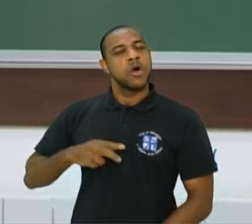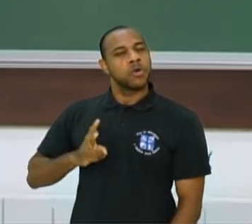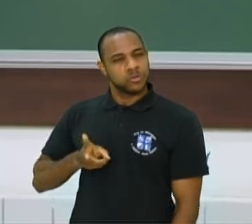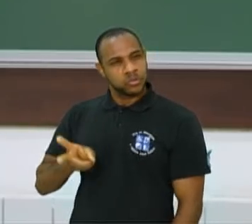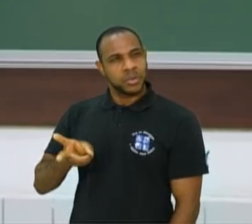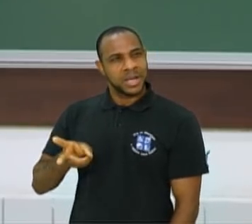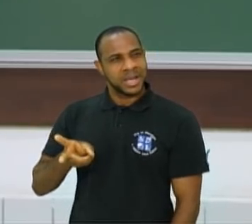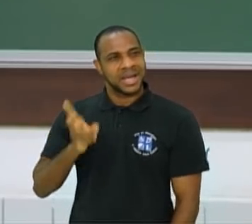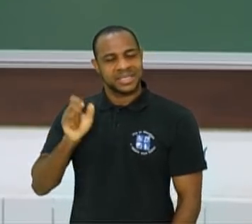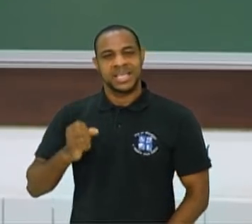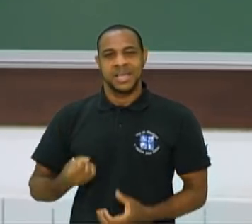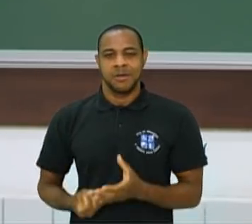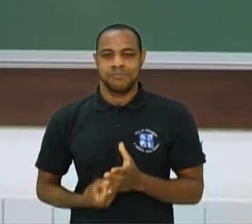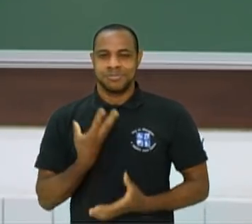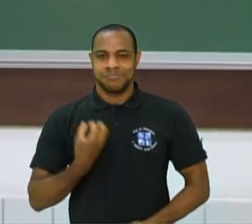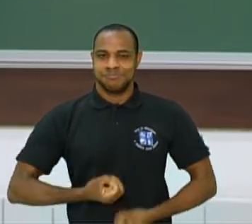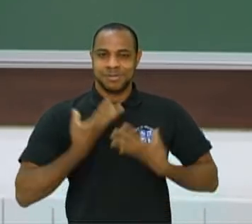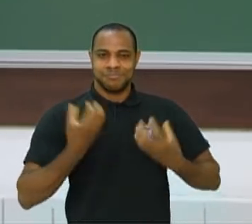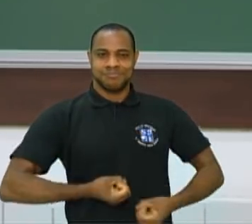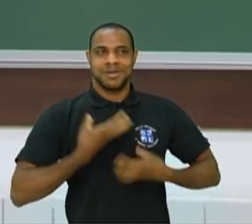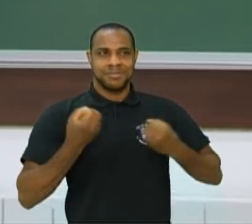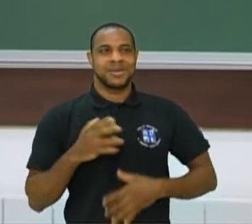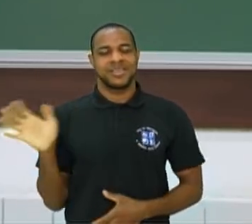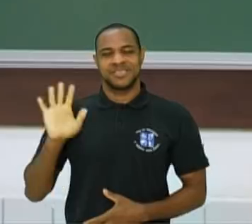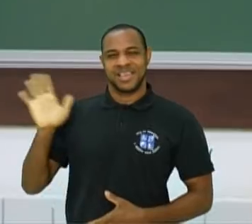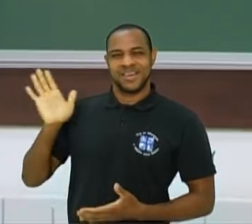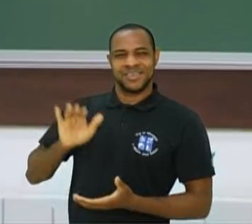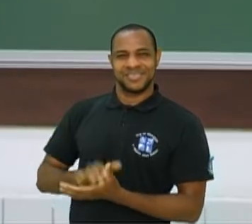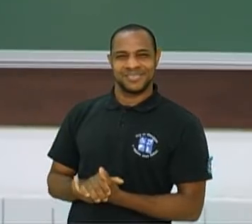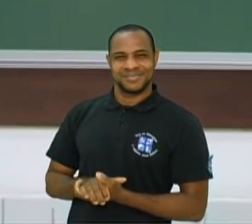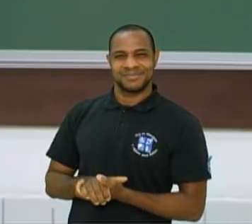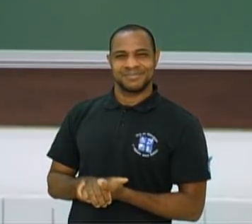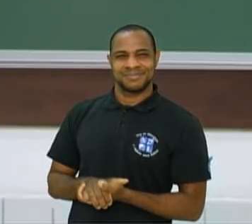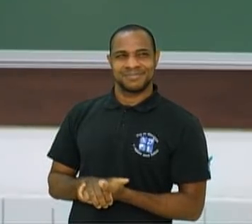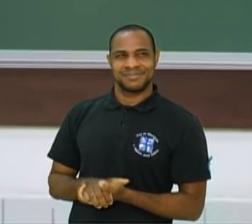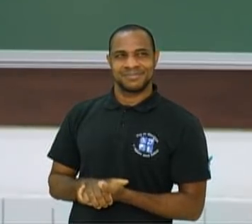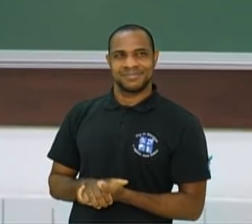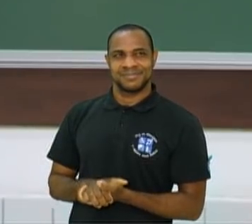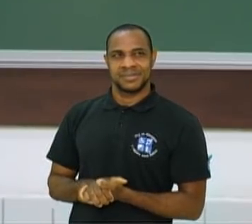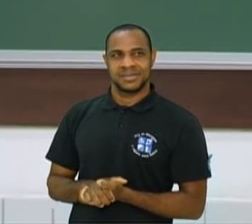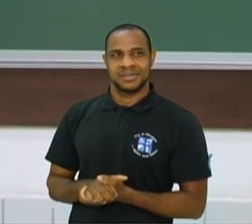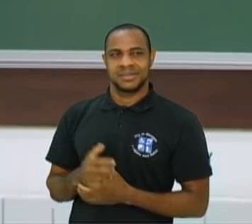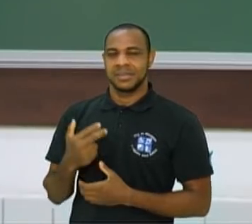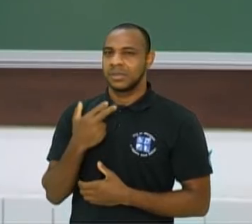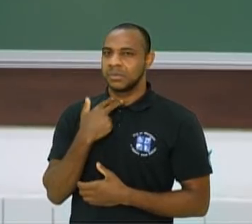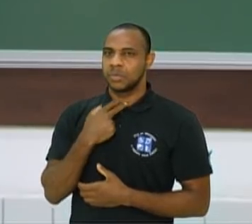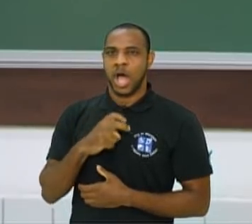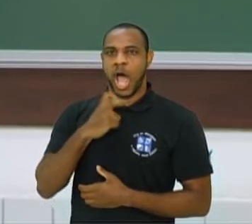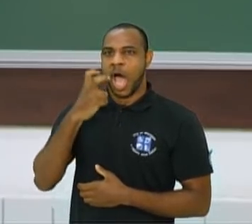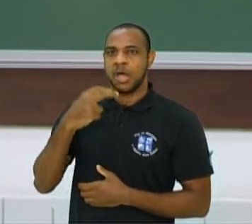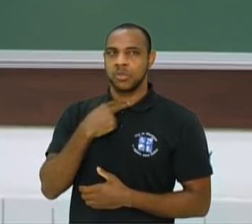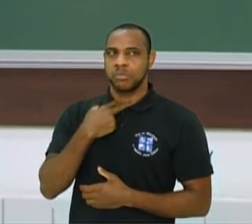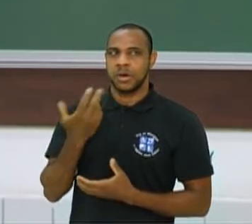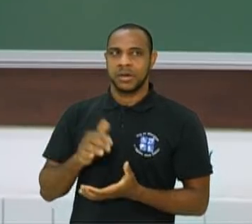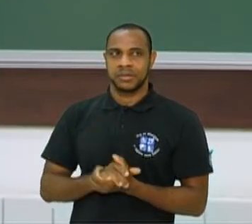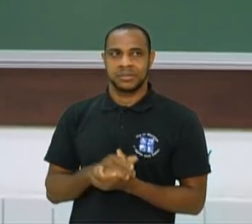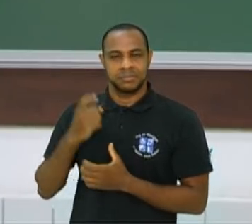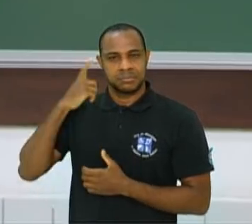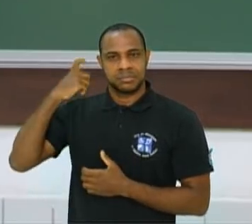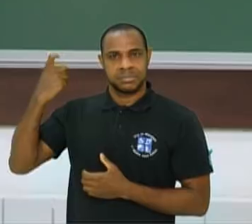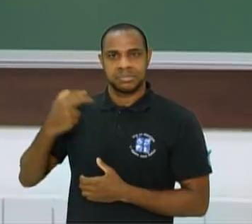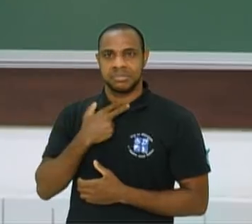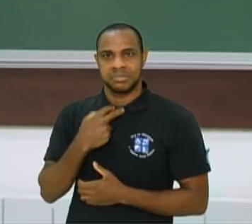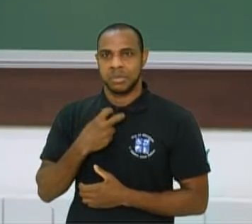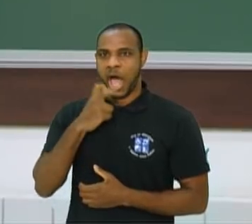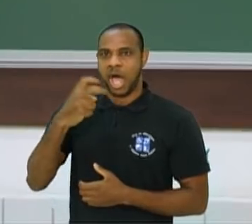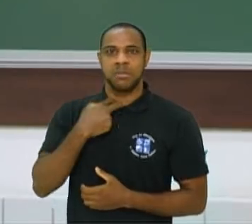continuar aflorando por aí! Tchau! Não grita, senão, ó, coitado do técnico, ó, você grita, vai no ouvido